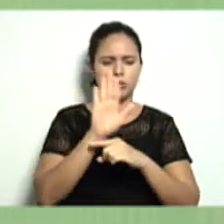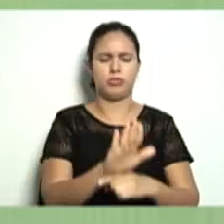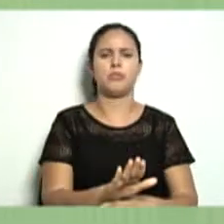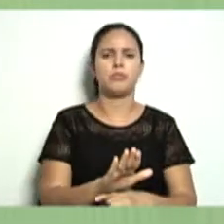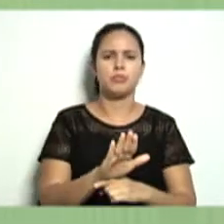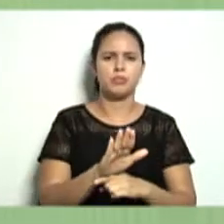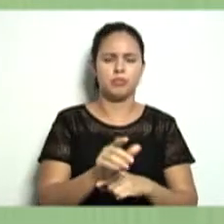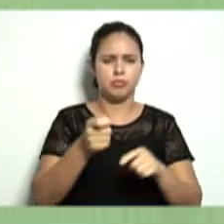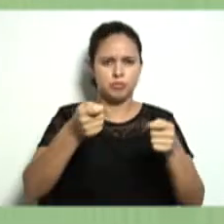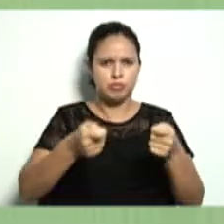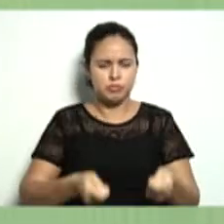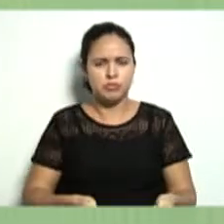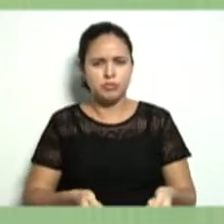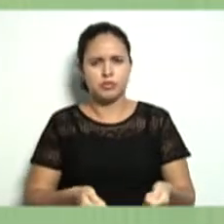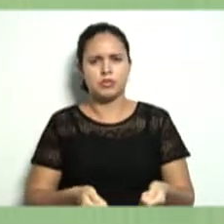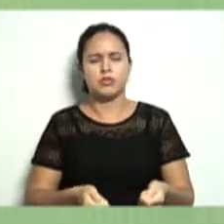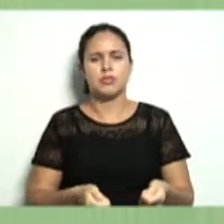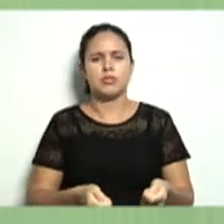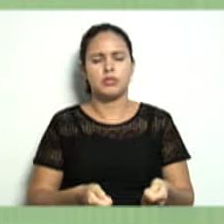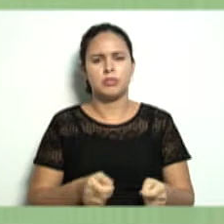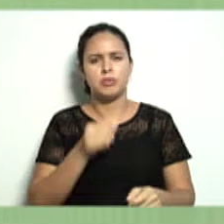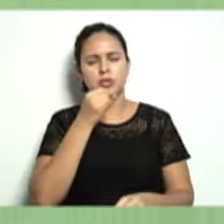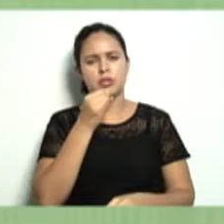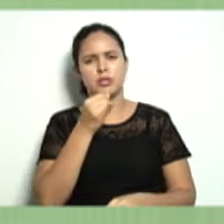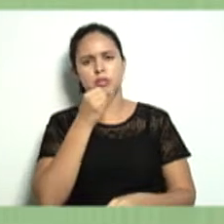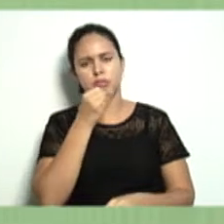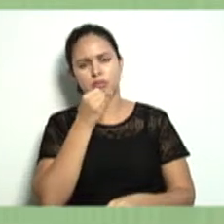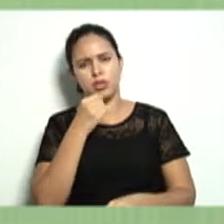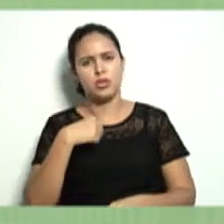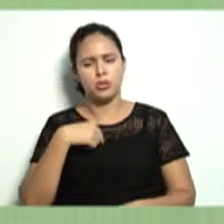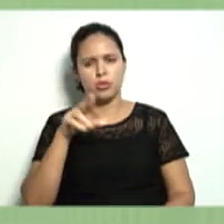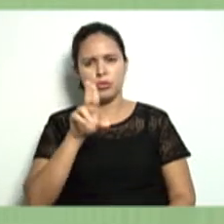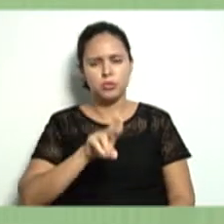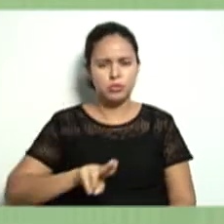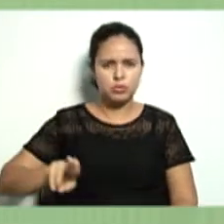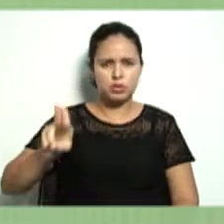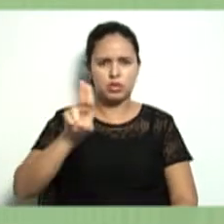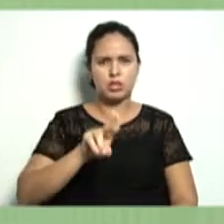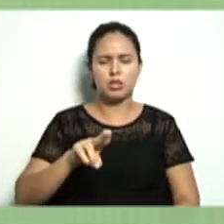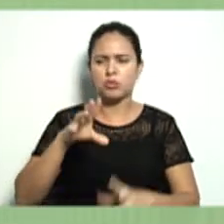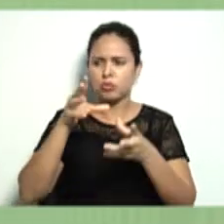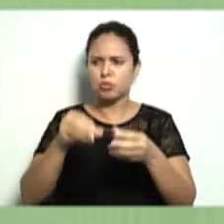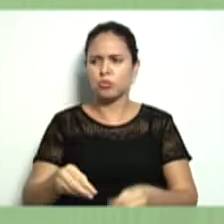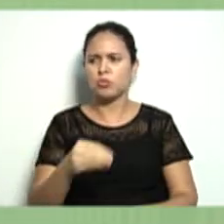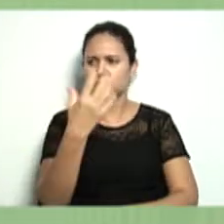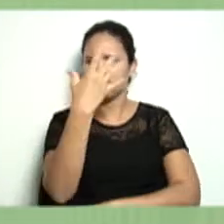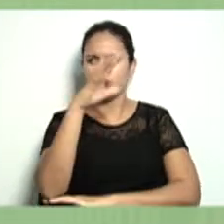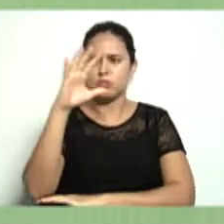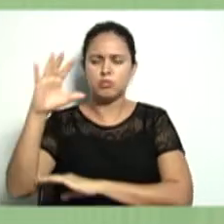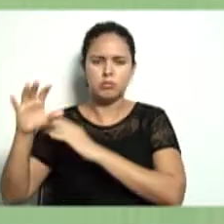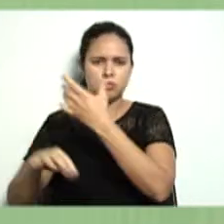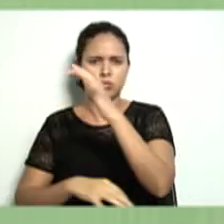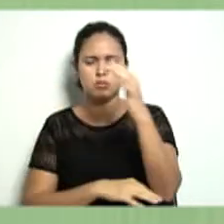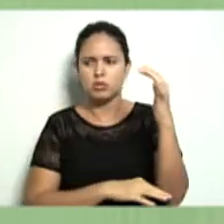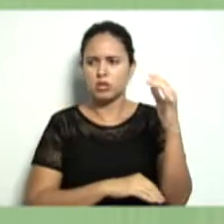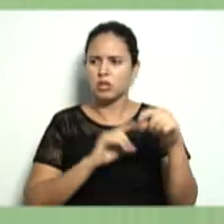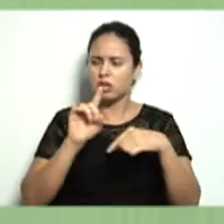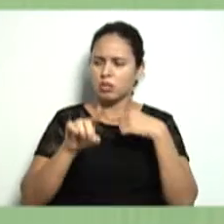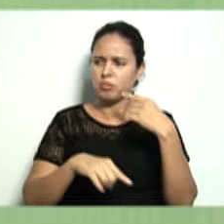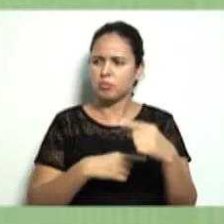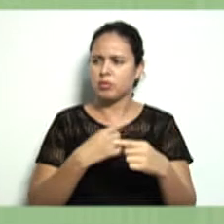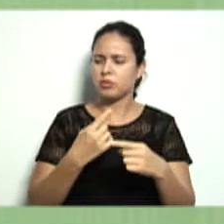dar um recurso. O que não é sustentável, por exemplo, eu usar todos os recursos naturais e não servir mais